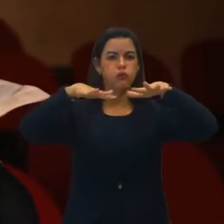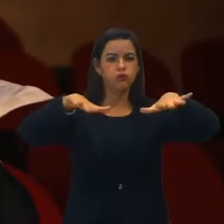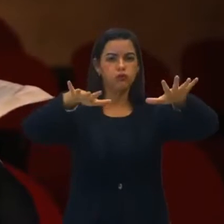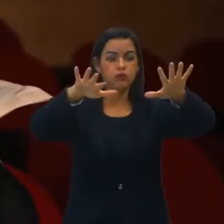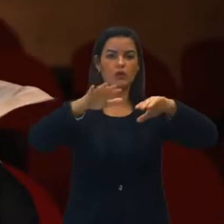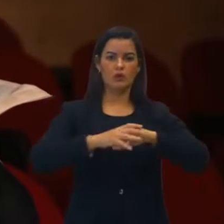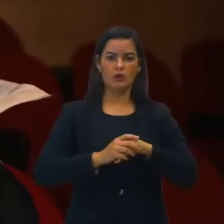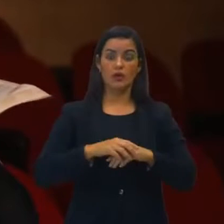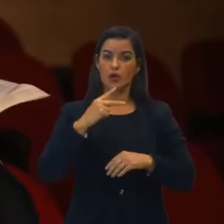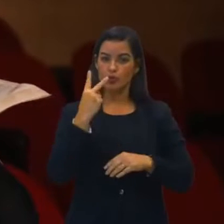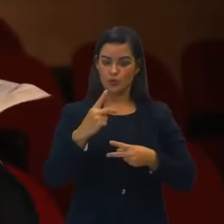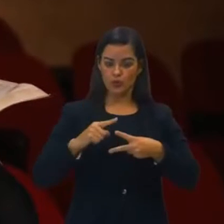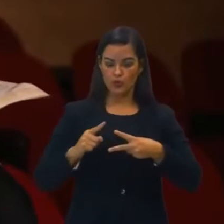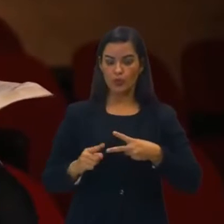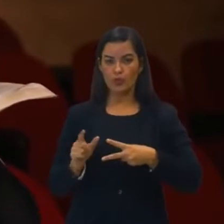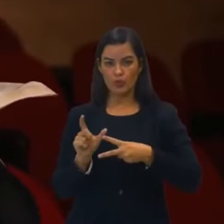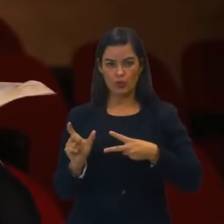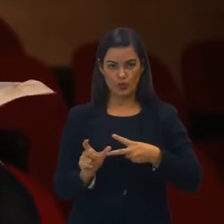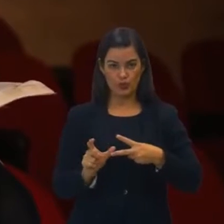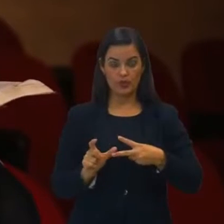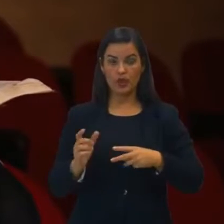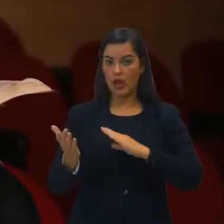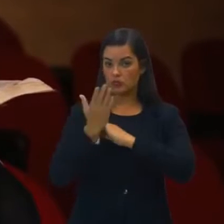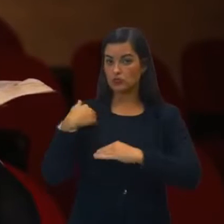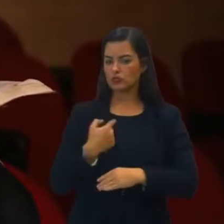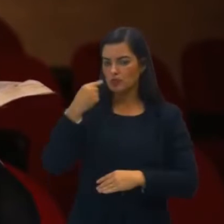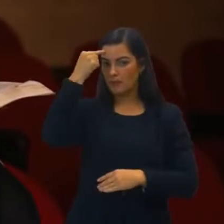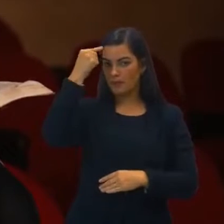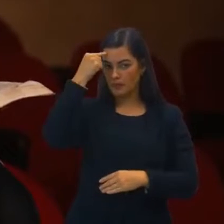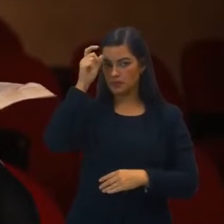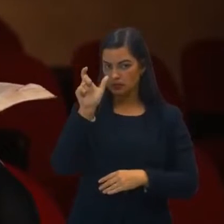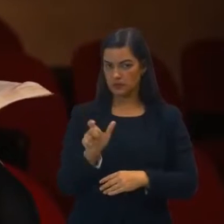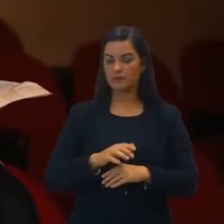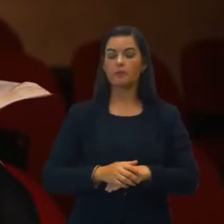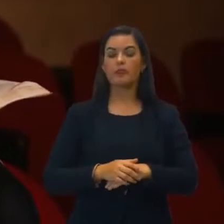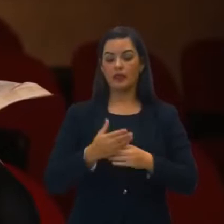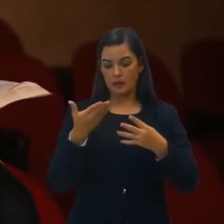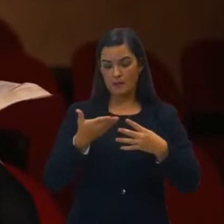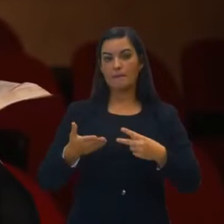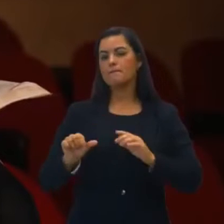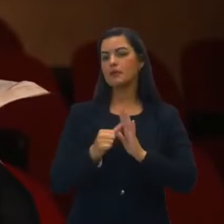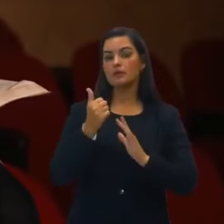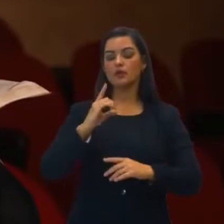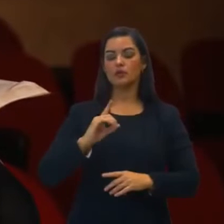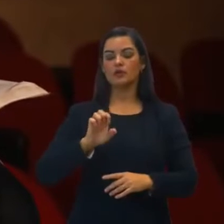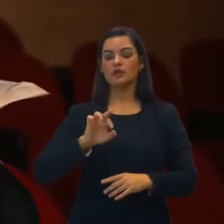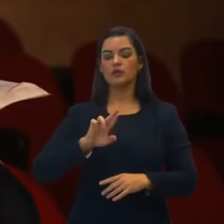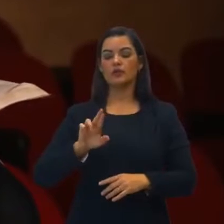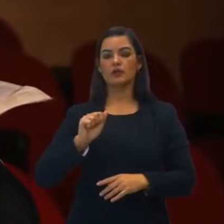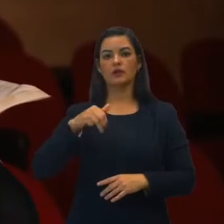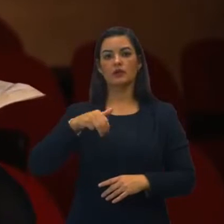duas palavras que nos remetem a este pensamento. Primeiro, derramamento.